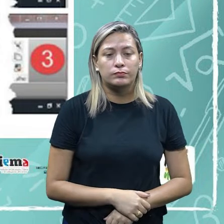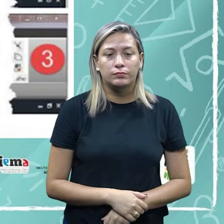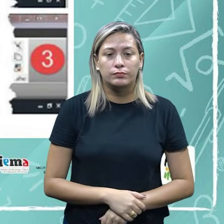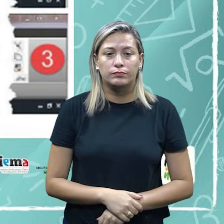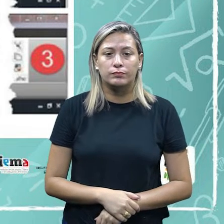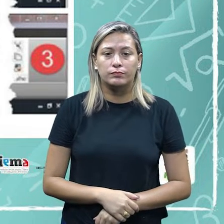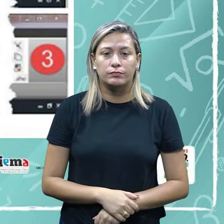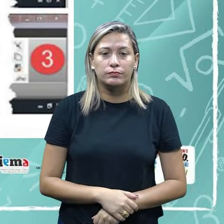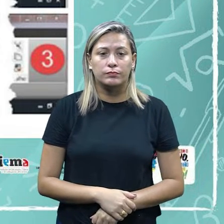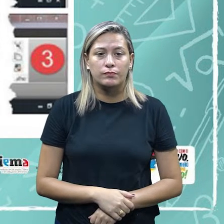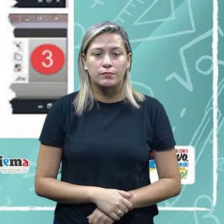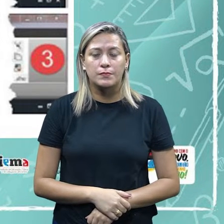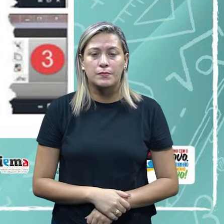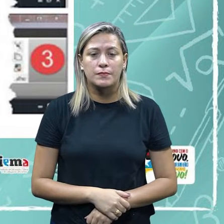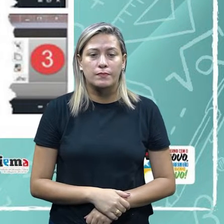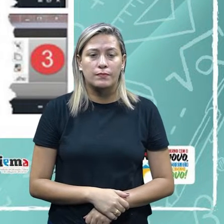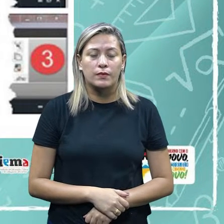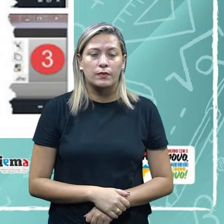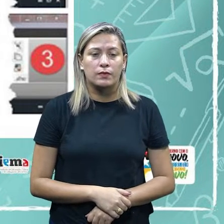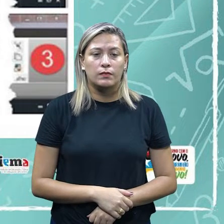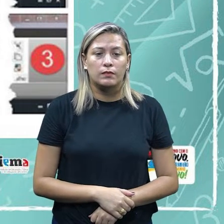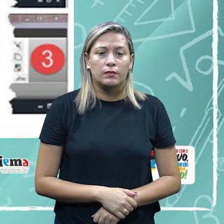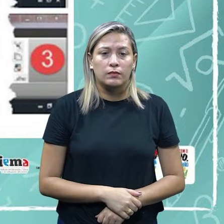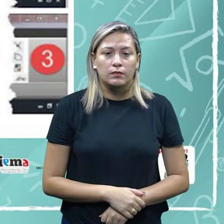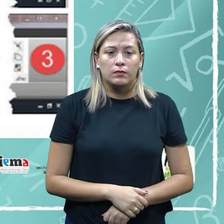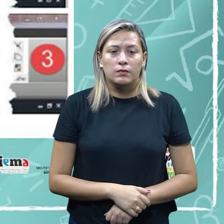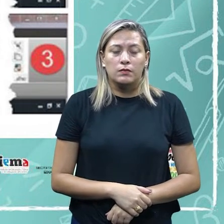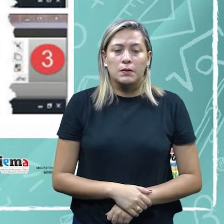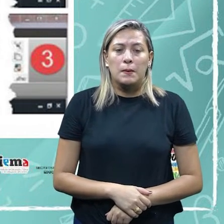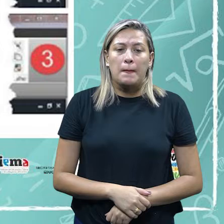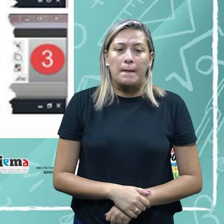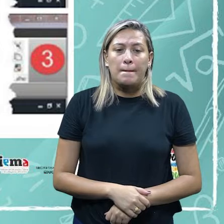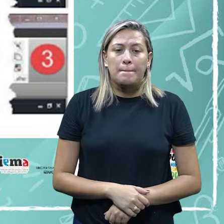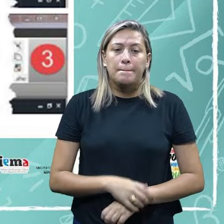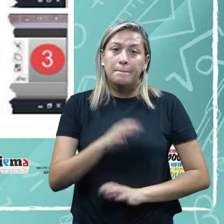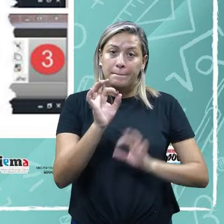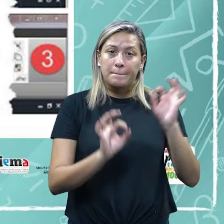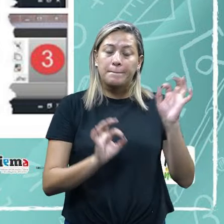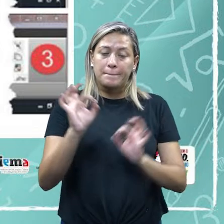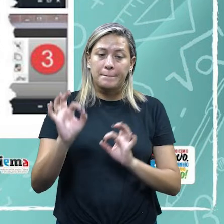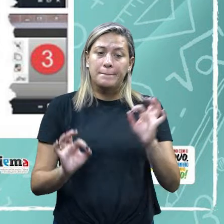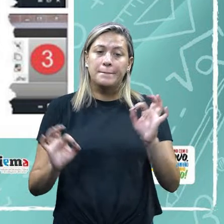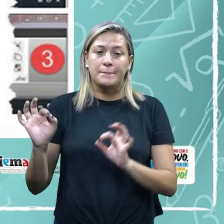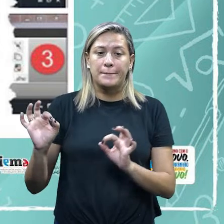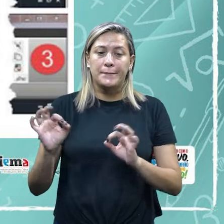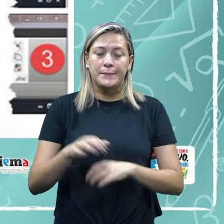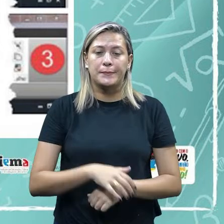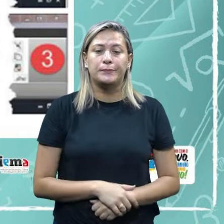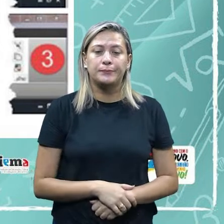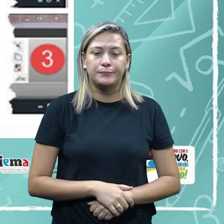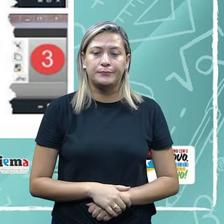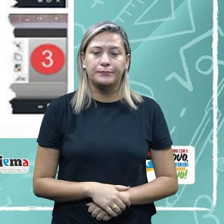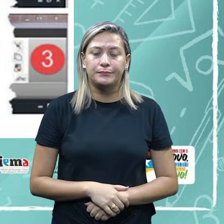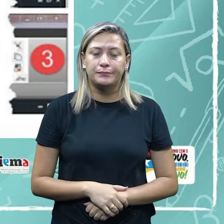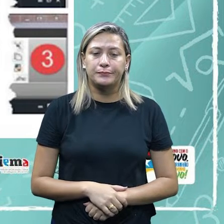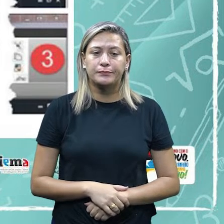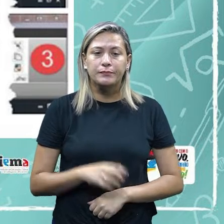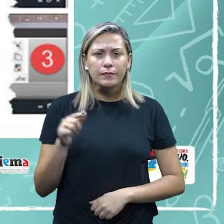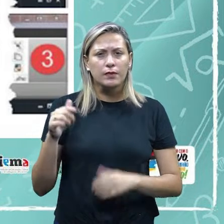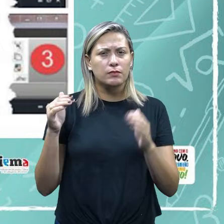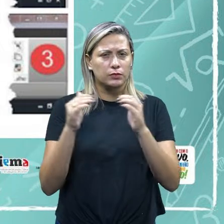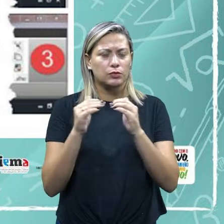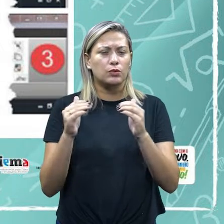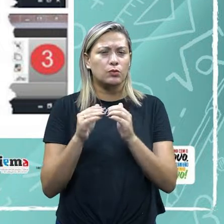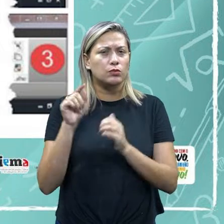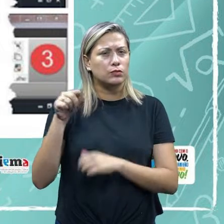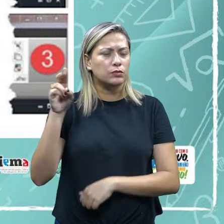aqui, ó, você pode fazer essa configuração e mexer um pouco nessa configuração para que ele fique mais de acordo